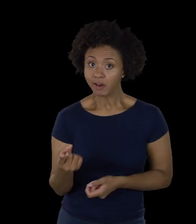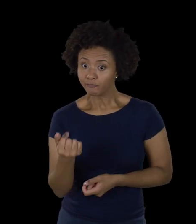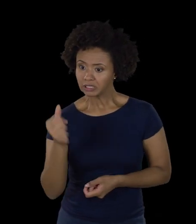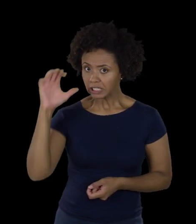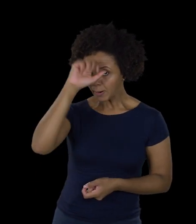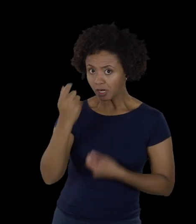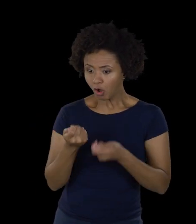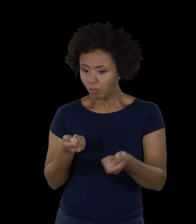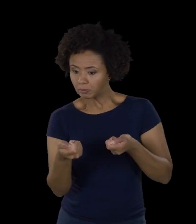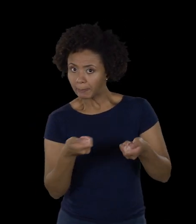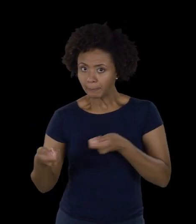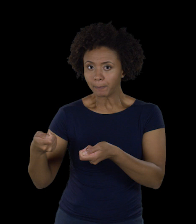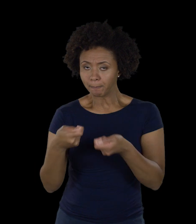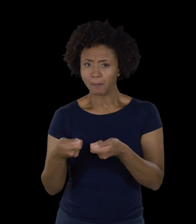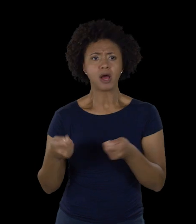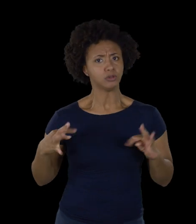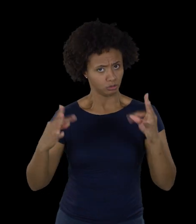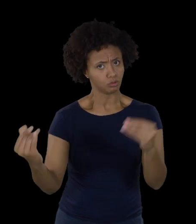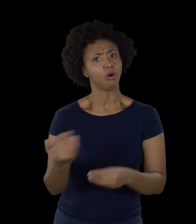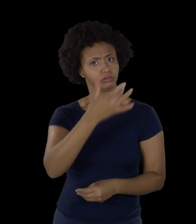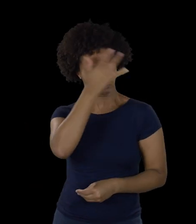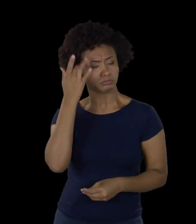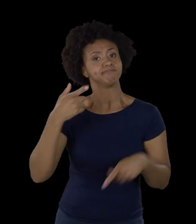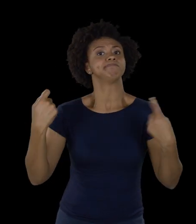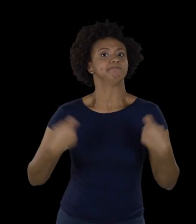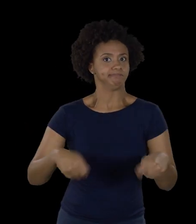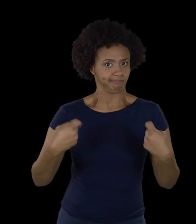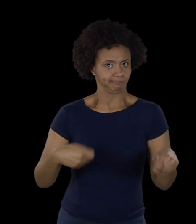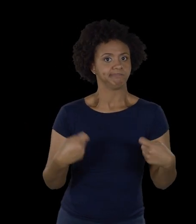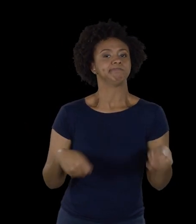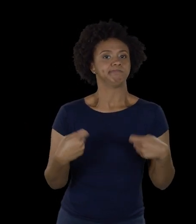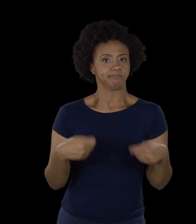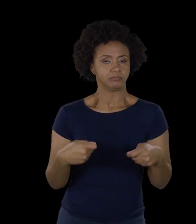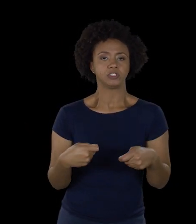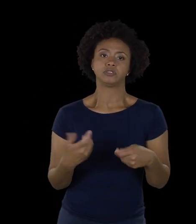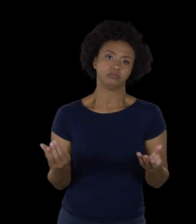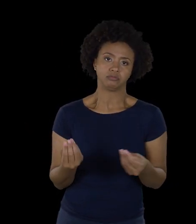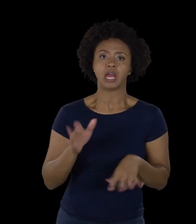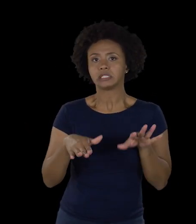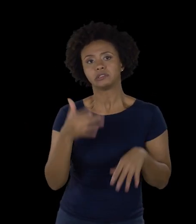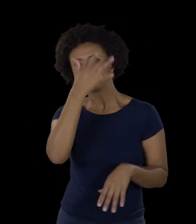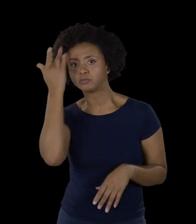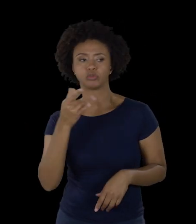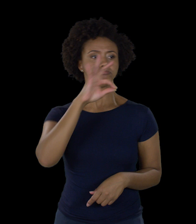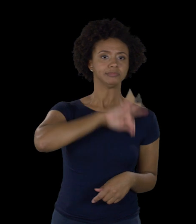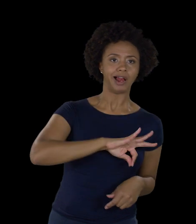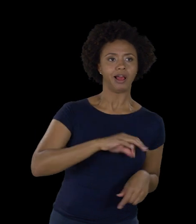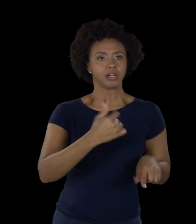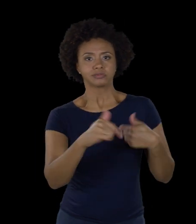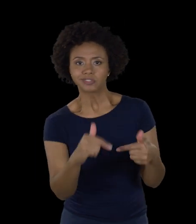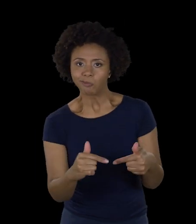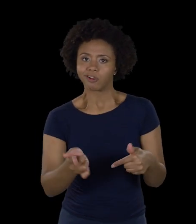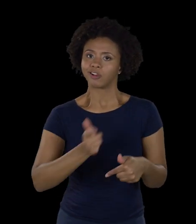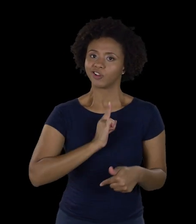questão muito importante para todas as pessoas, todo mundo, enfim, tem uma remuneração, tem um trabalho, uma